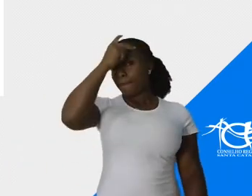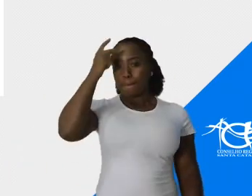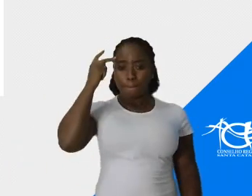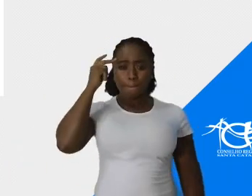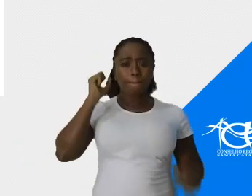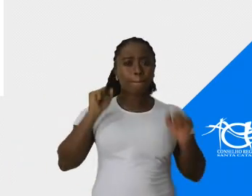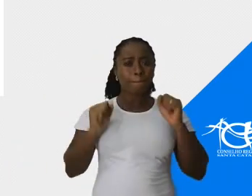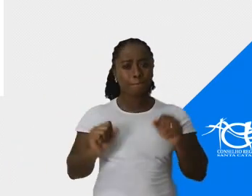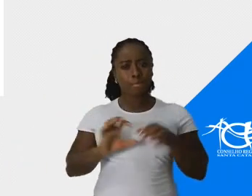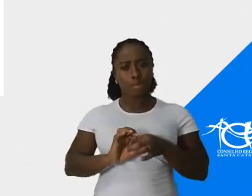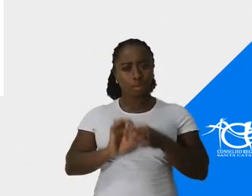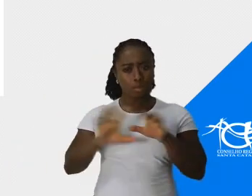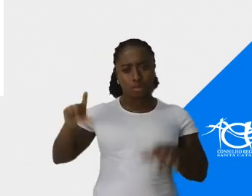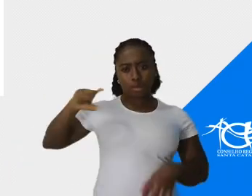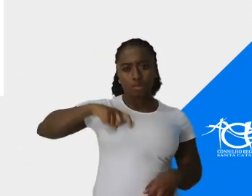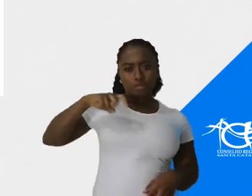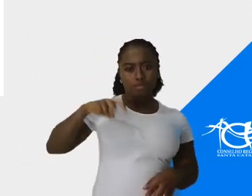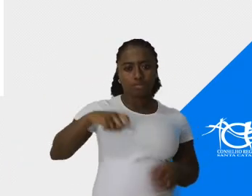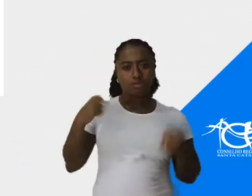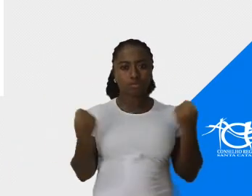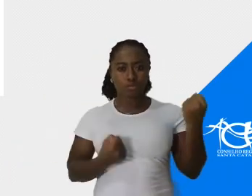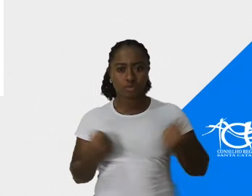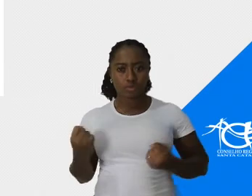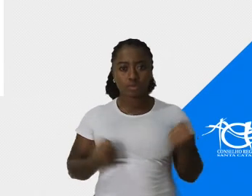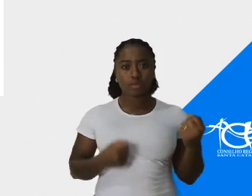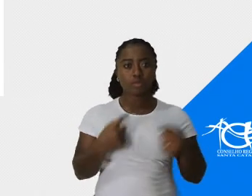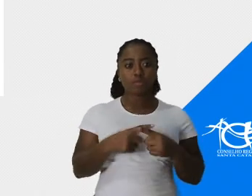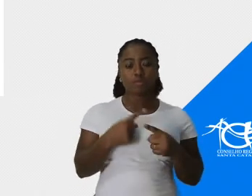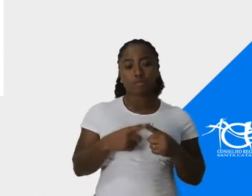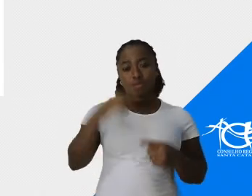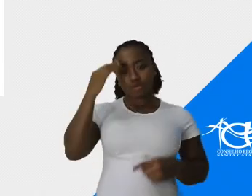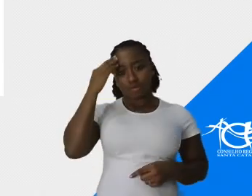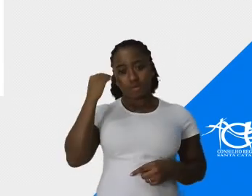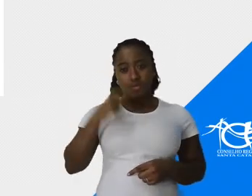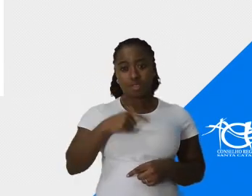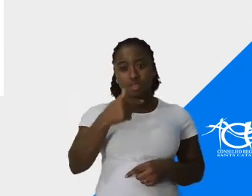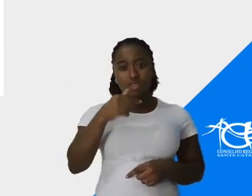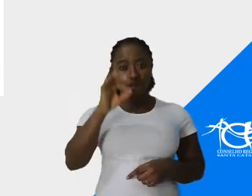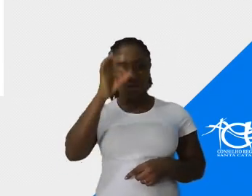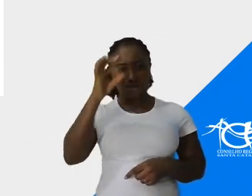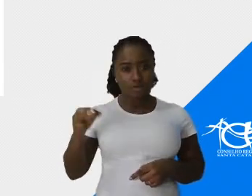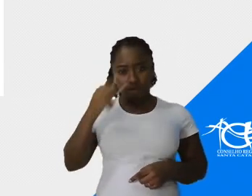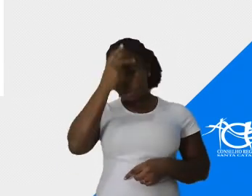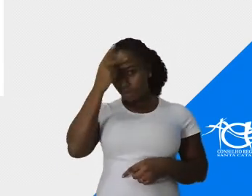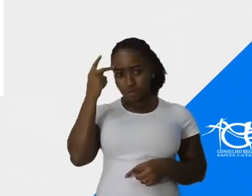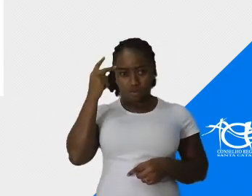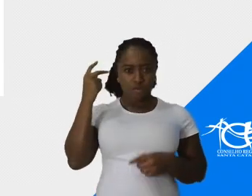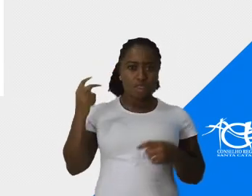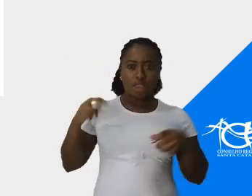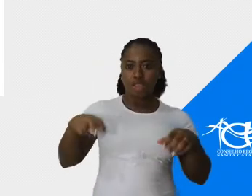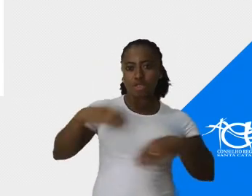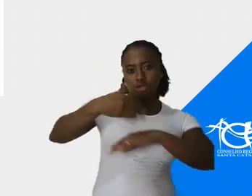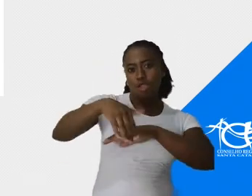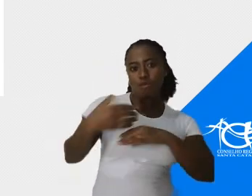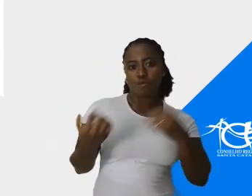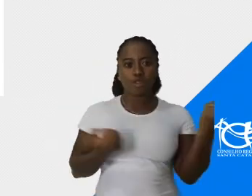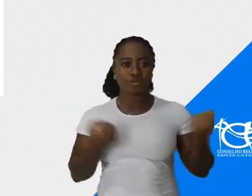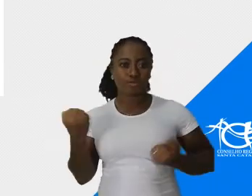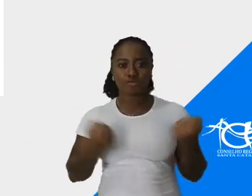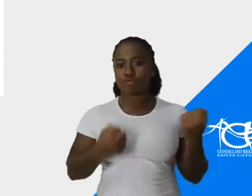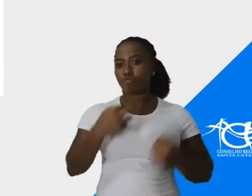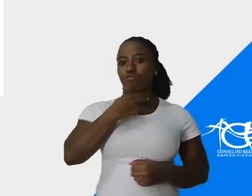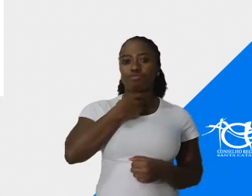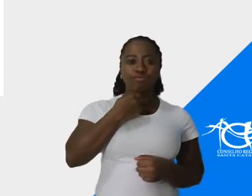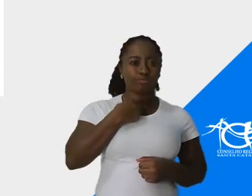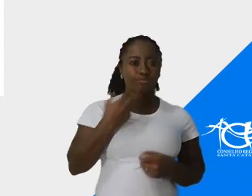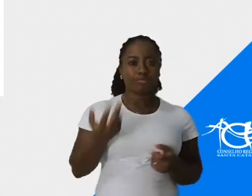pessoas não estariam no trânsito. Então, a avaliação